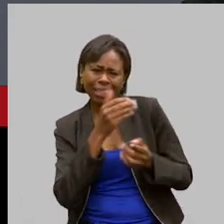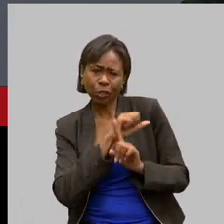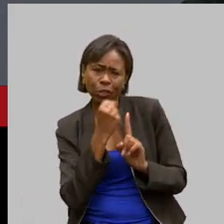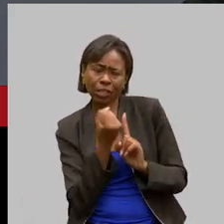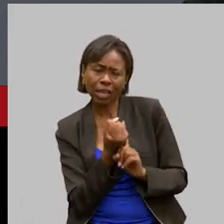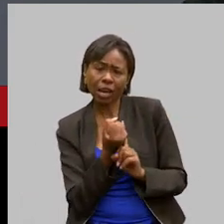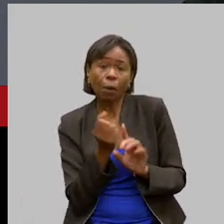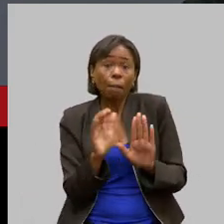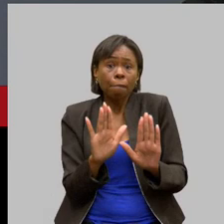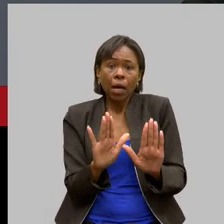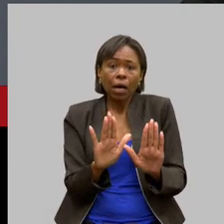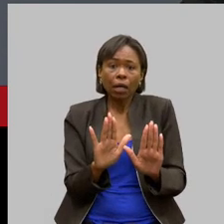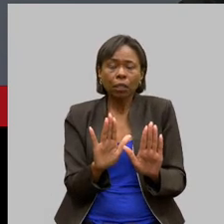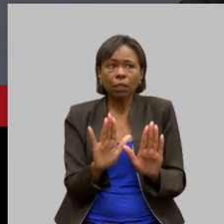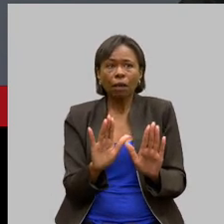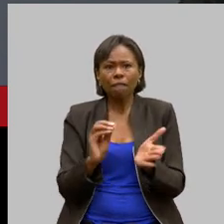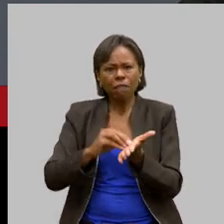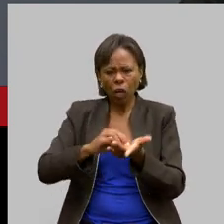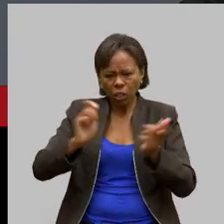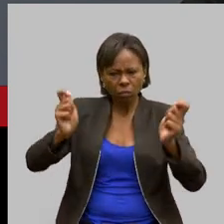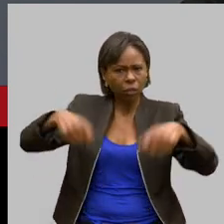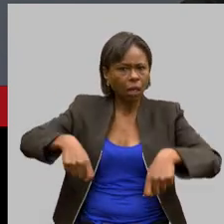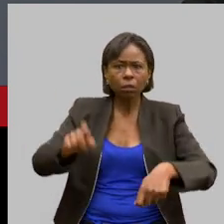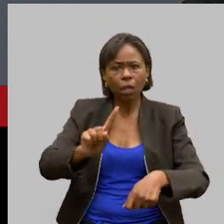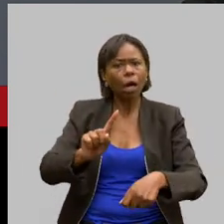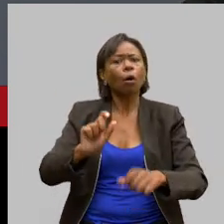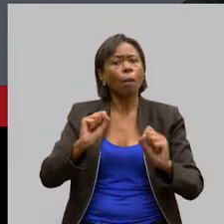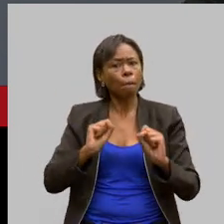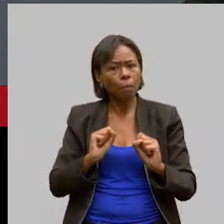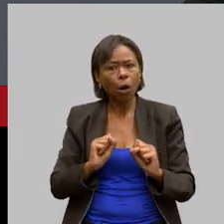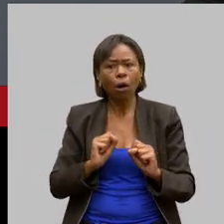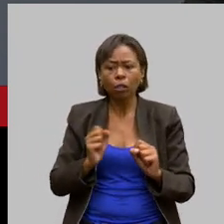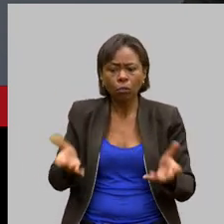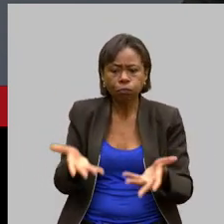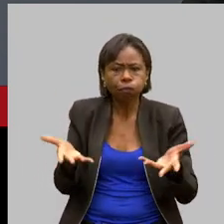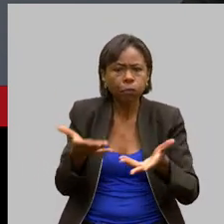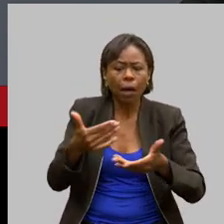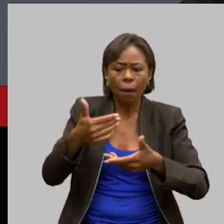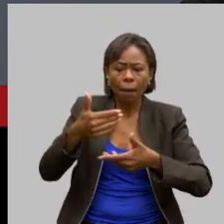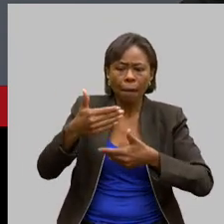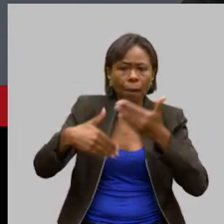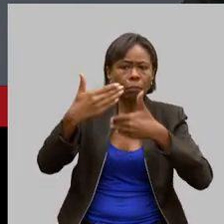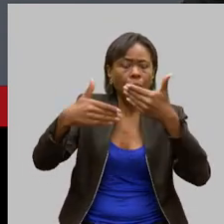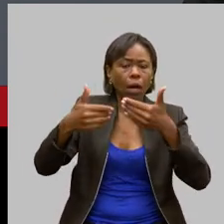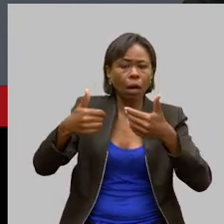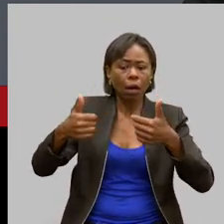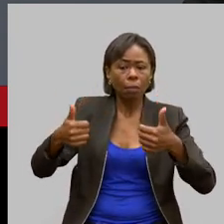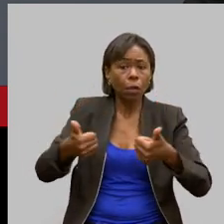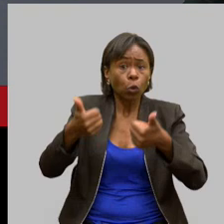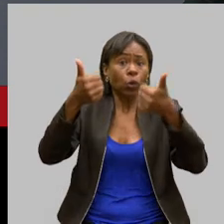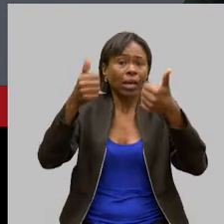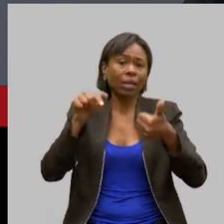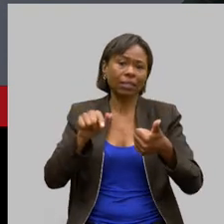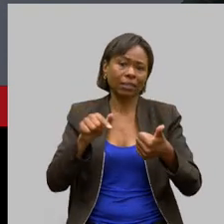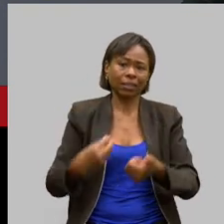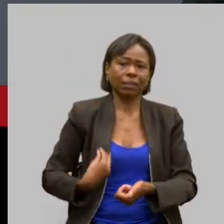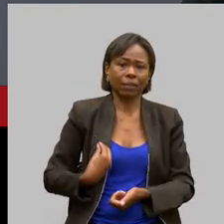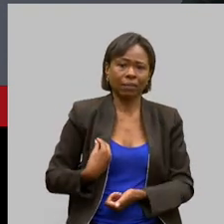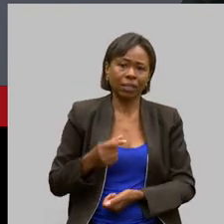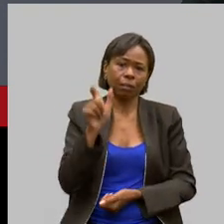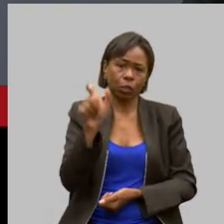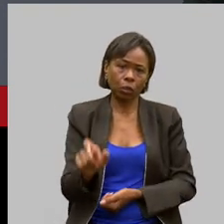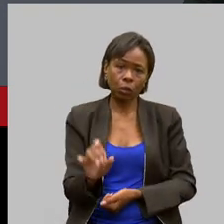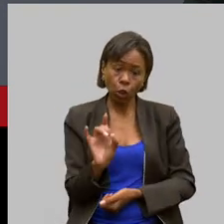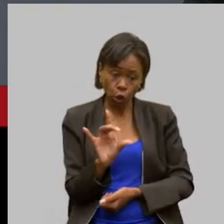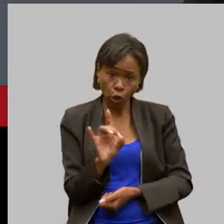incapacitante você pode trabalhar e aprimorar isso isso vai valer pra vida inteira da pessoa não só paraa criança a